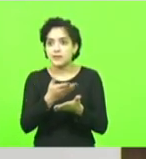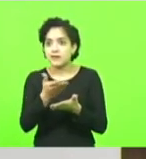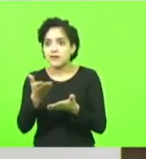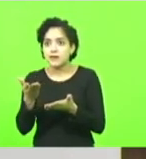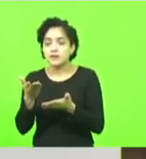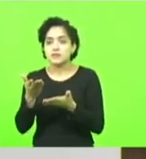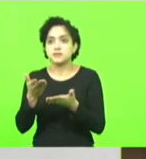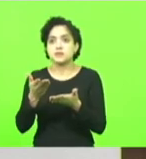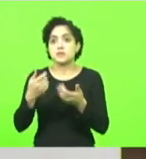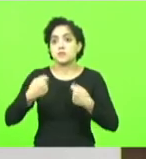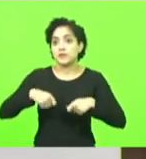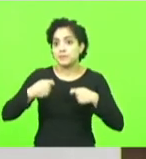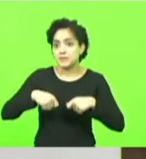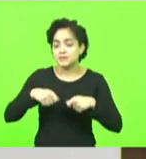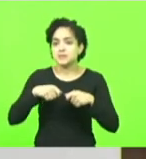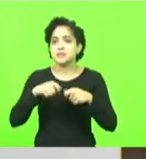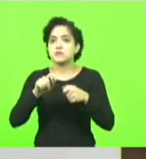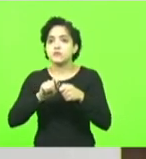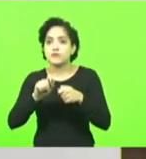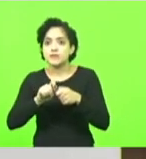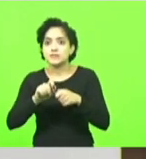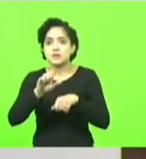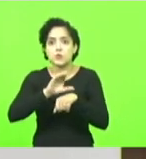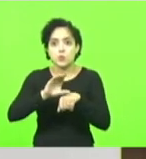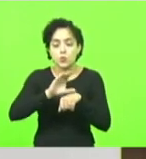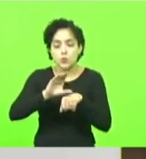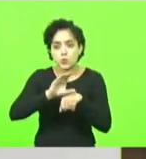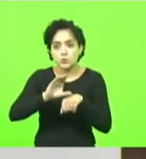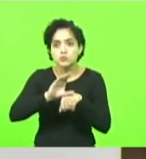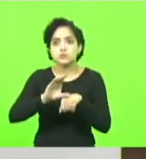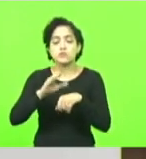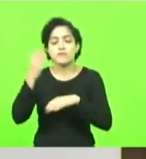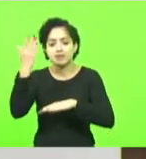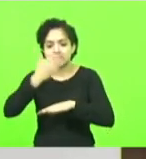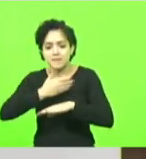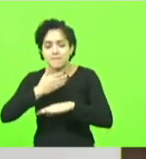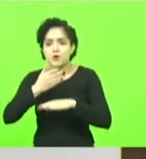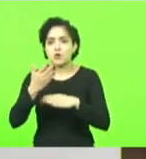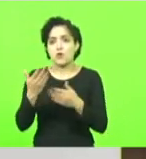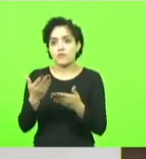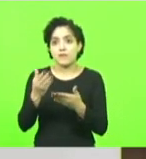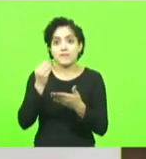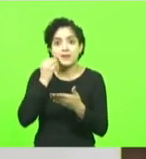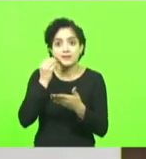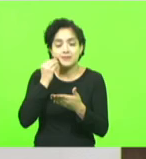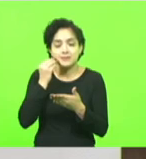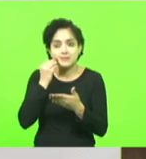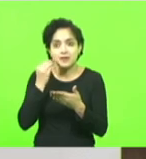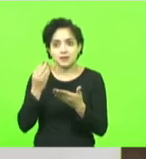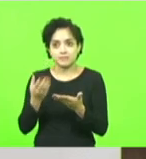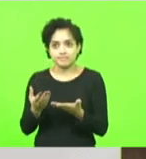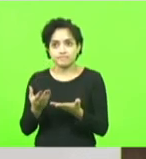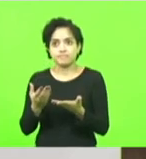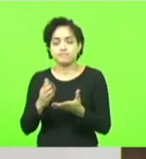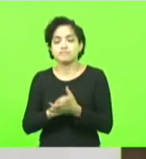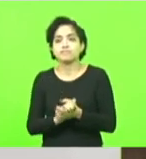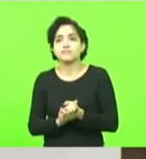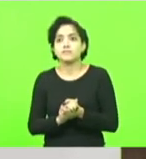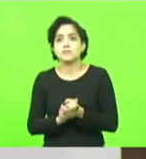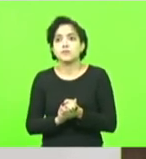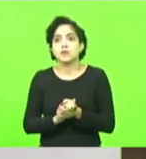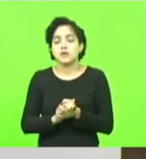porque precisam fazer um curso, precisam prestar uma prova para tentar sair e elevar um pouquinho a